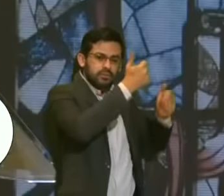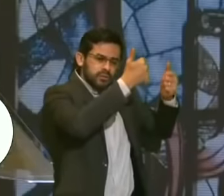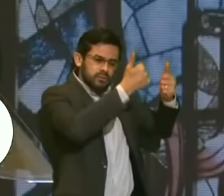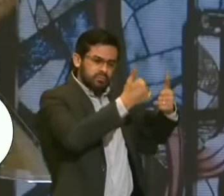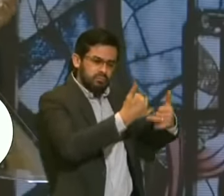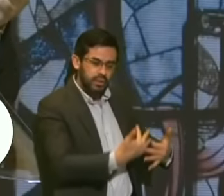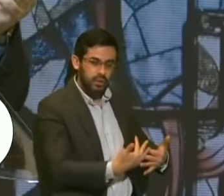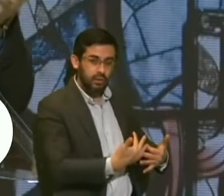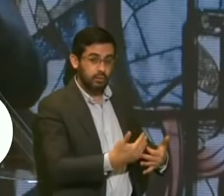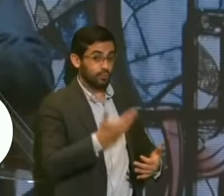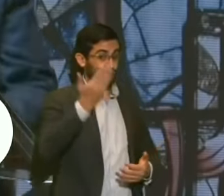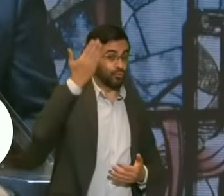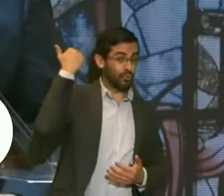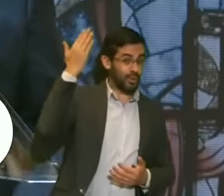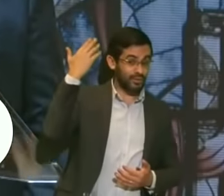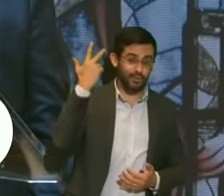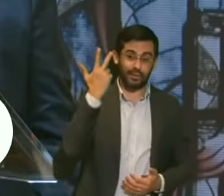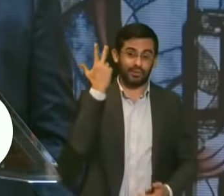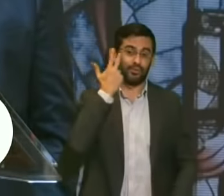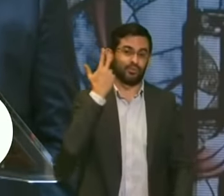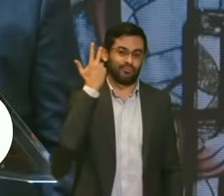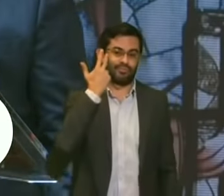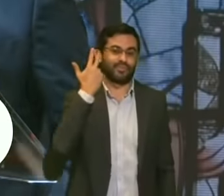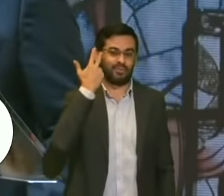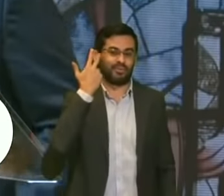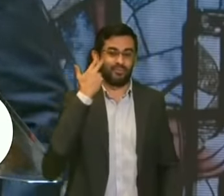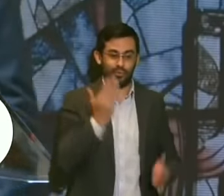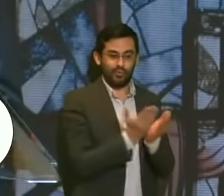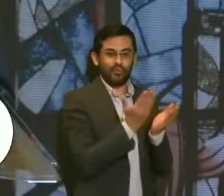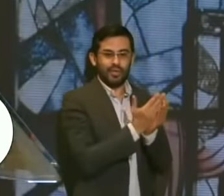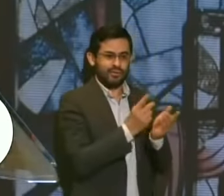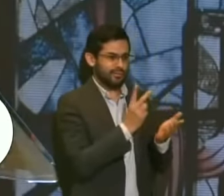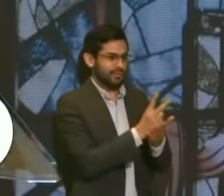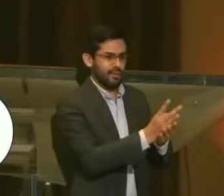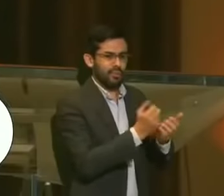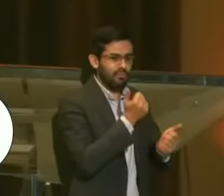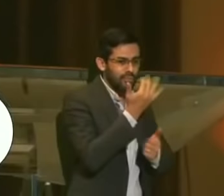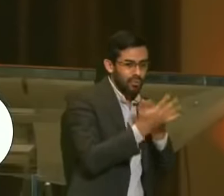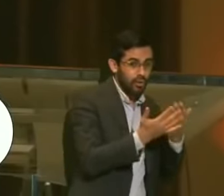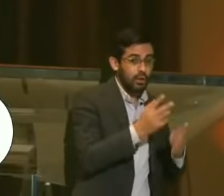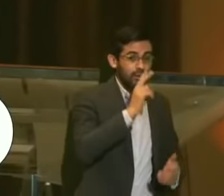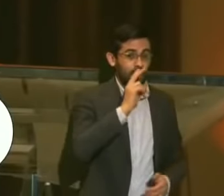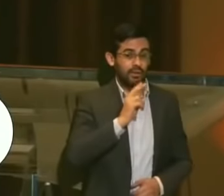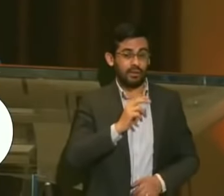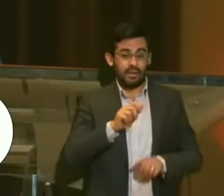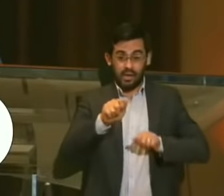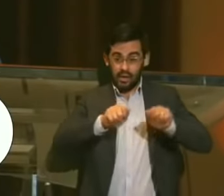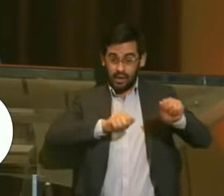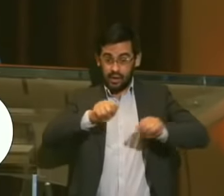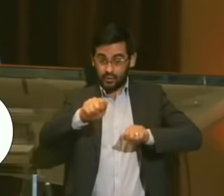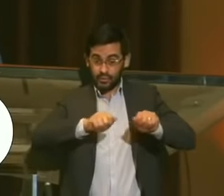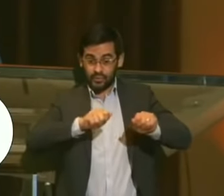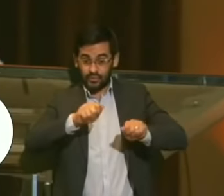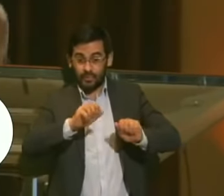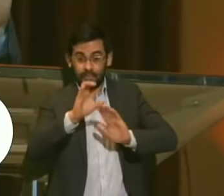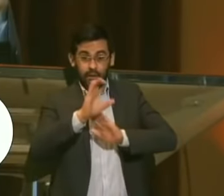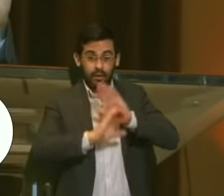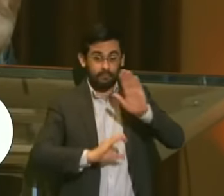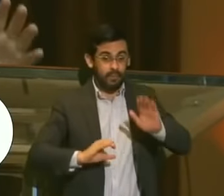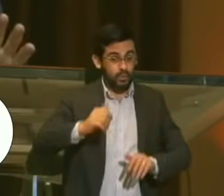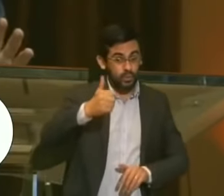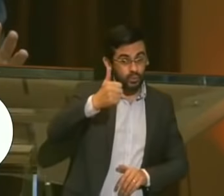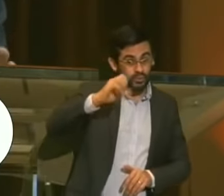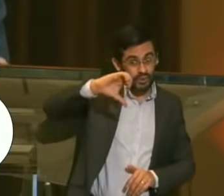era incomum na igreja primitiva. E a gente vai perceber isso lá no livro de Atos dos Apóstolos,